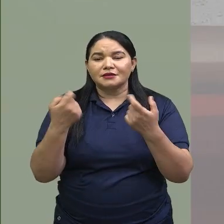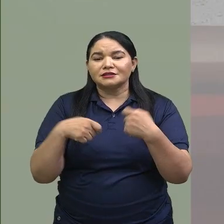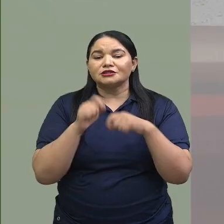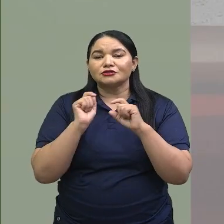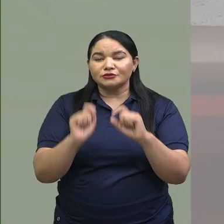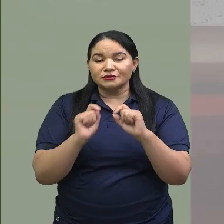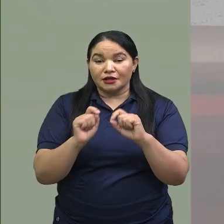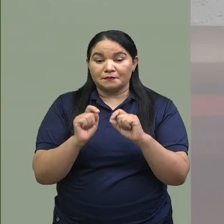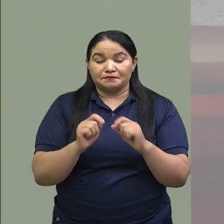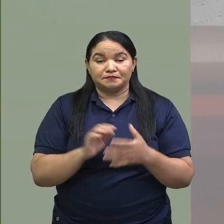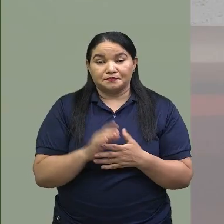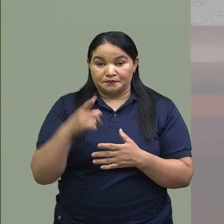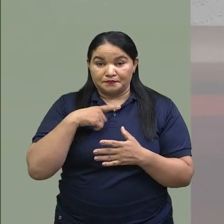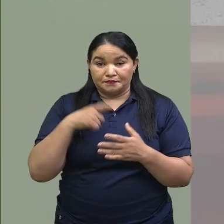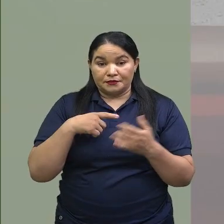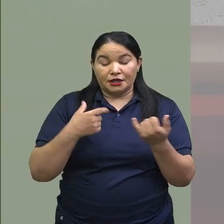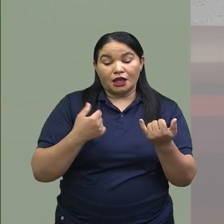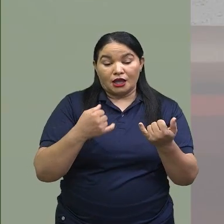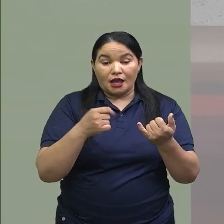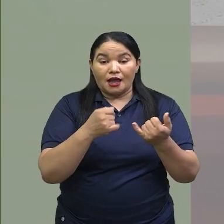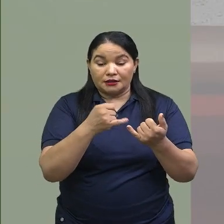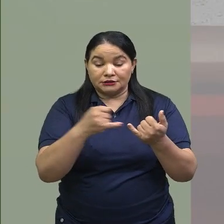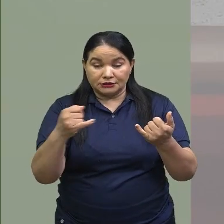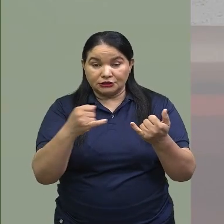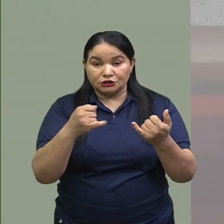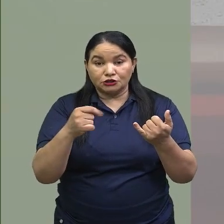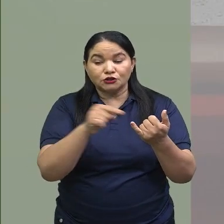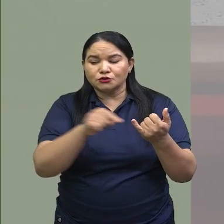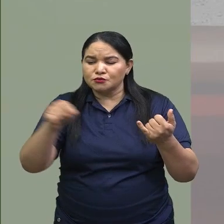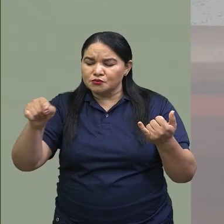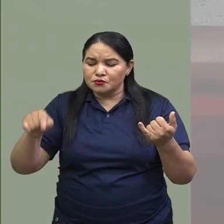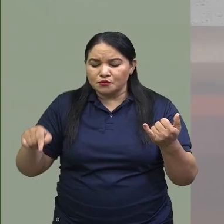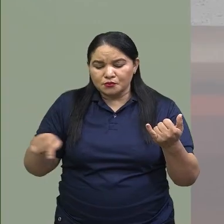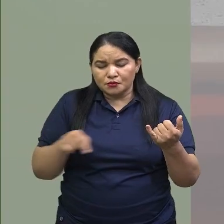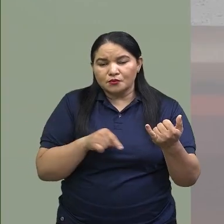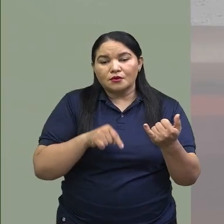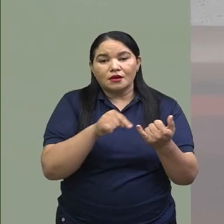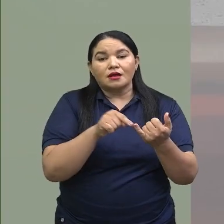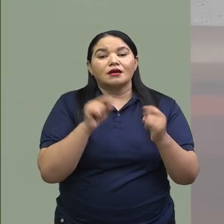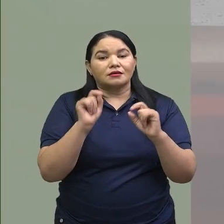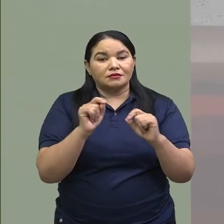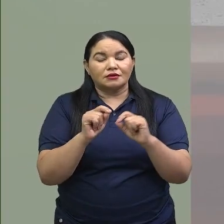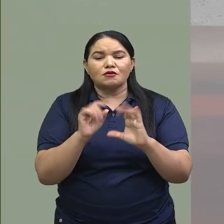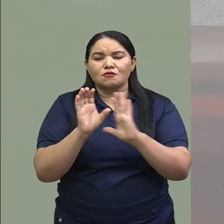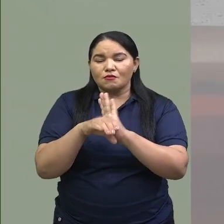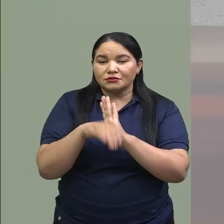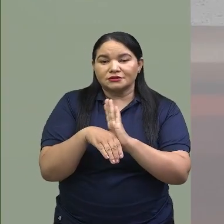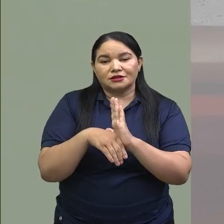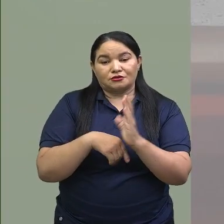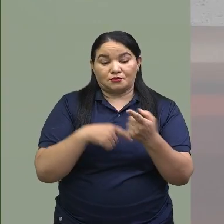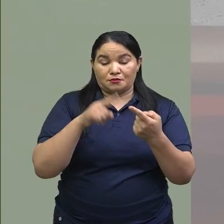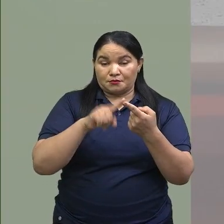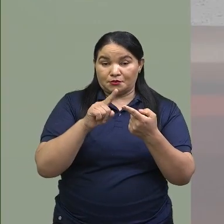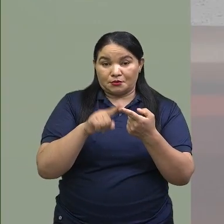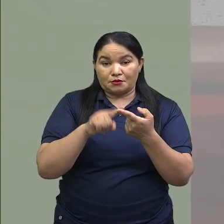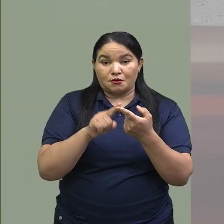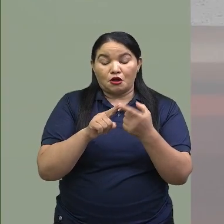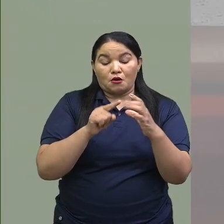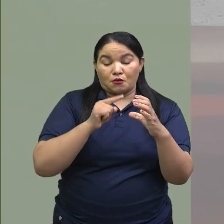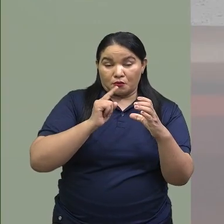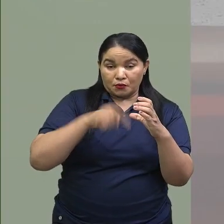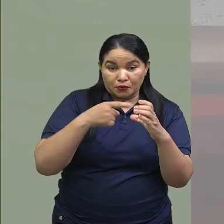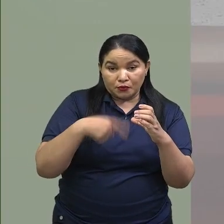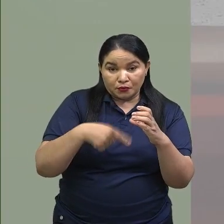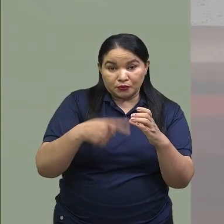um circuito, eu preciso ter esses dois conceitos fundamentais, os geradores e os